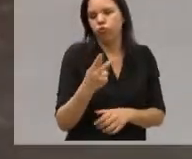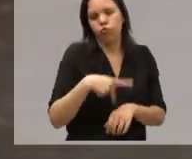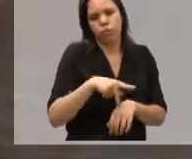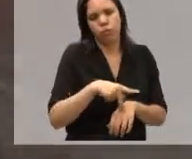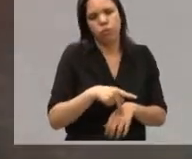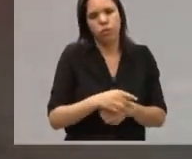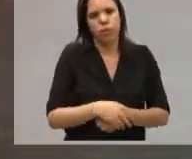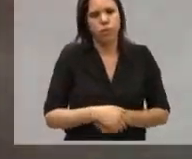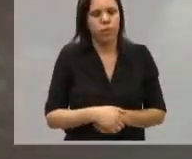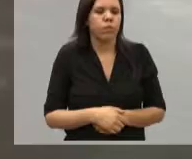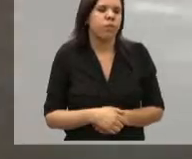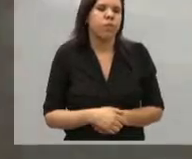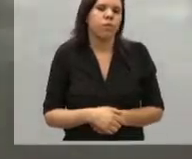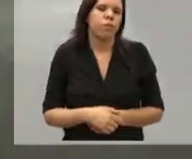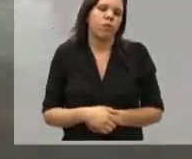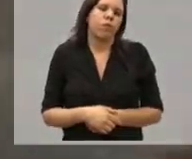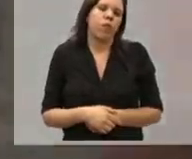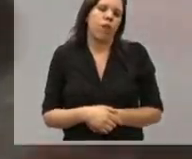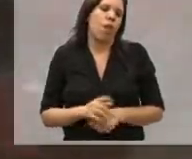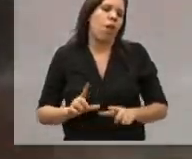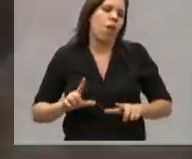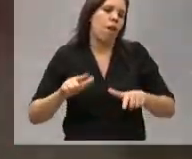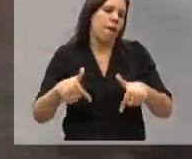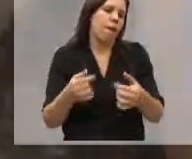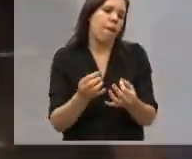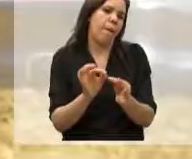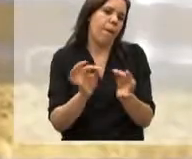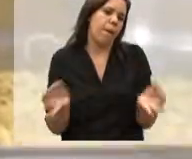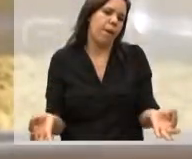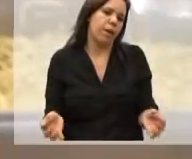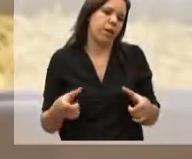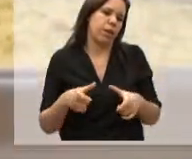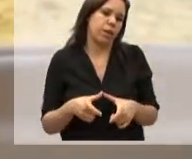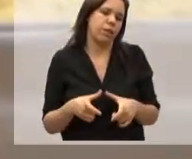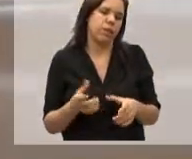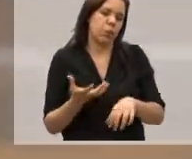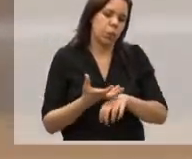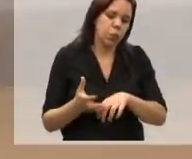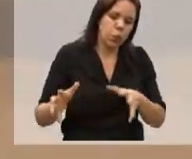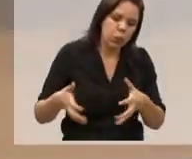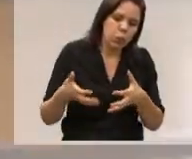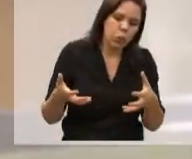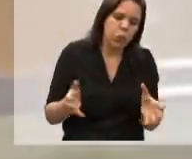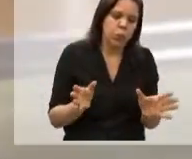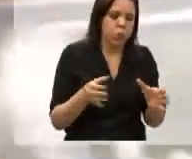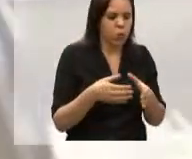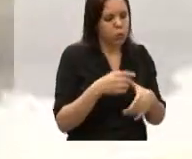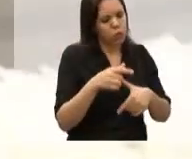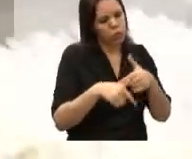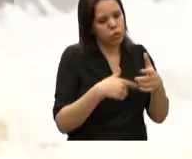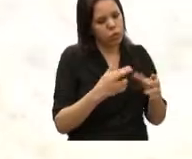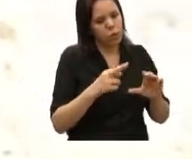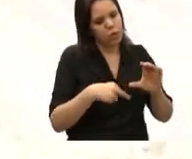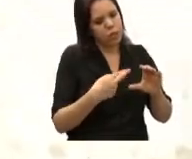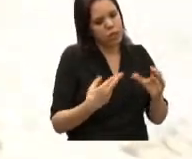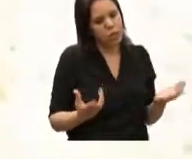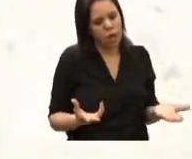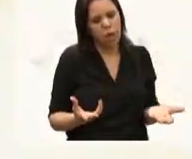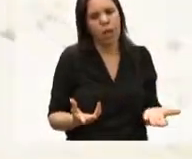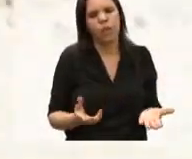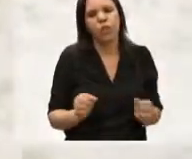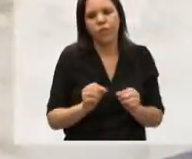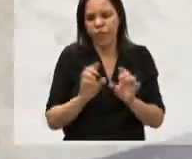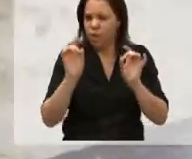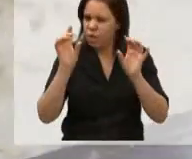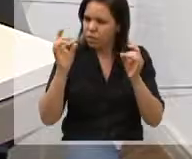país, né? O senhor falou agora, é uma ação simples, né? O Bom Prato, uma horta, uma cooperativa, mas fazem toda a diferença aí